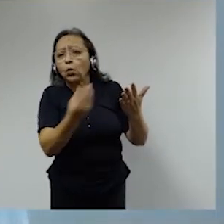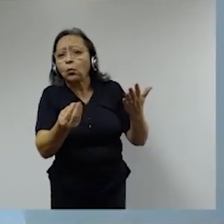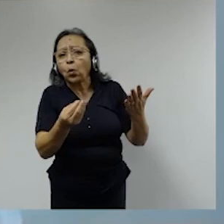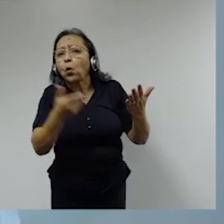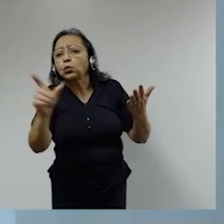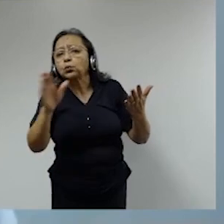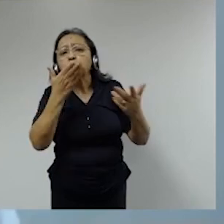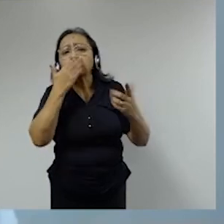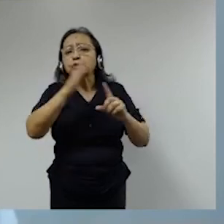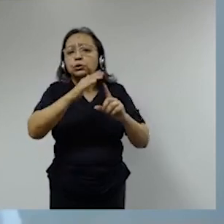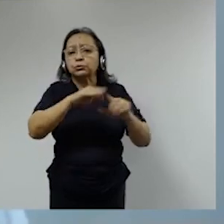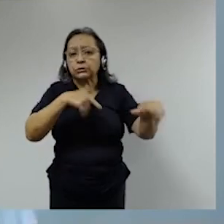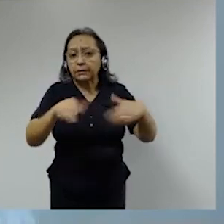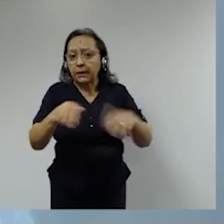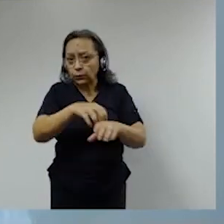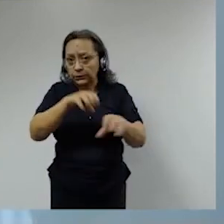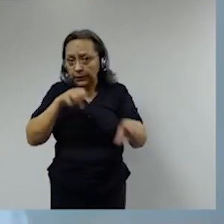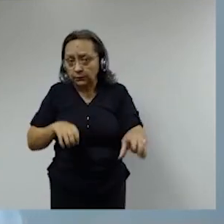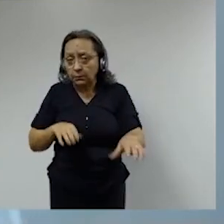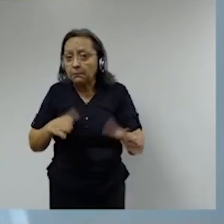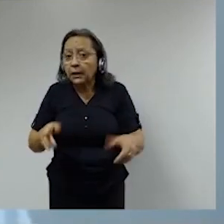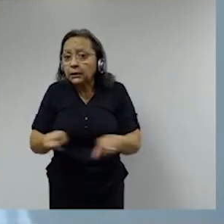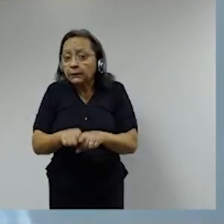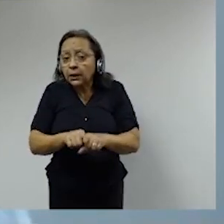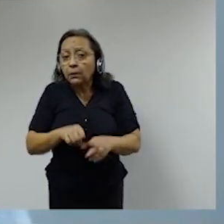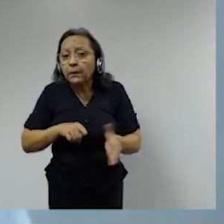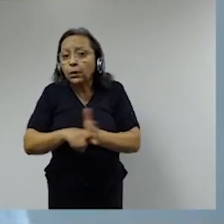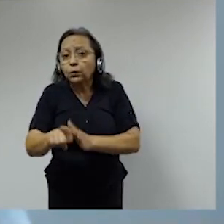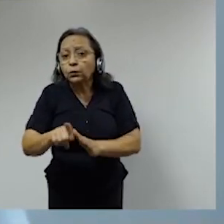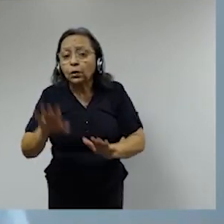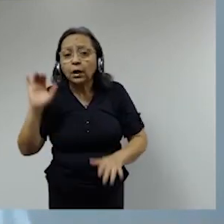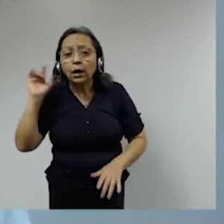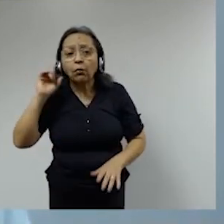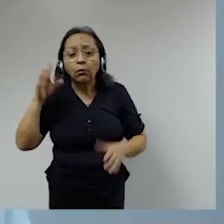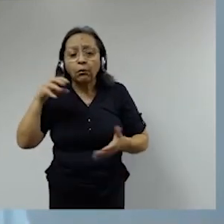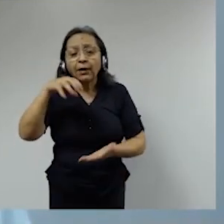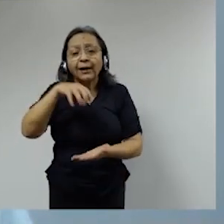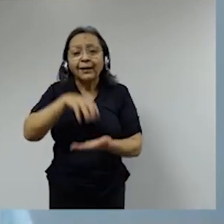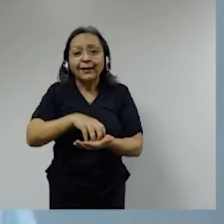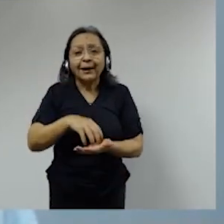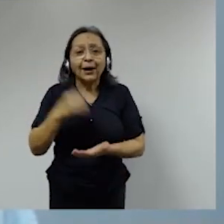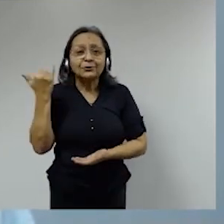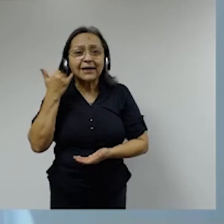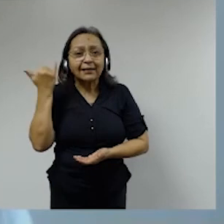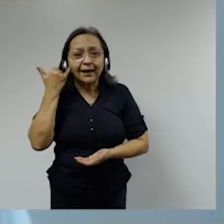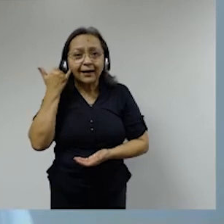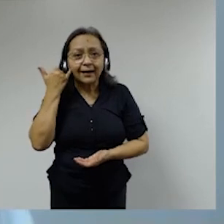teletrabalho. Mas aí eu pergunto, e o call center? Não é teletrabalho?